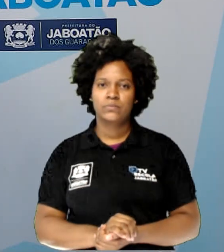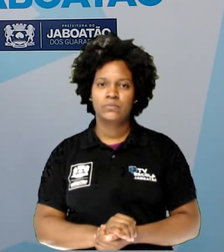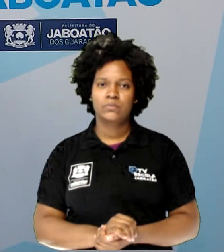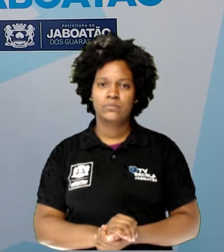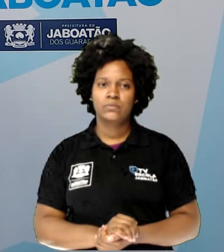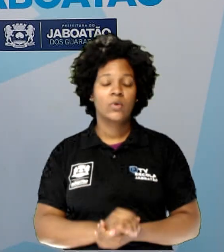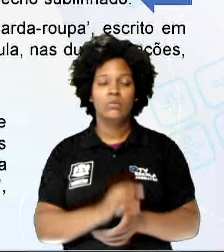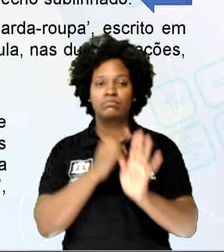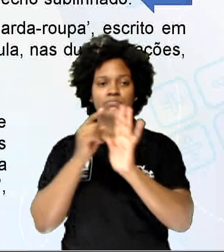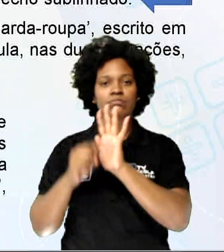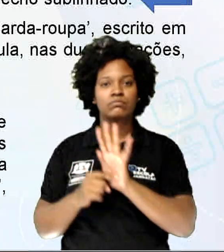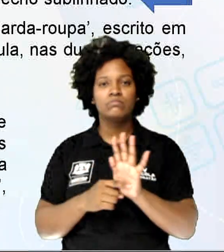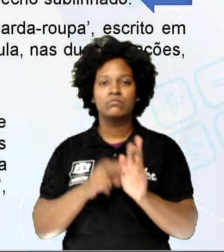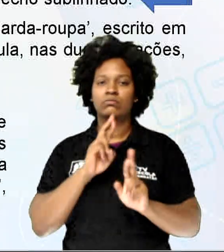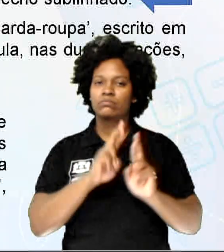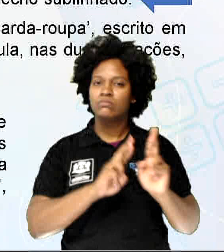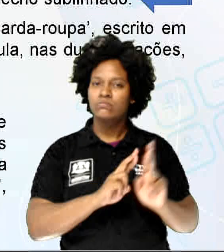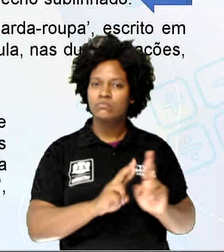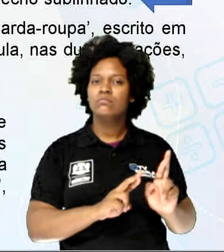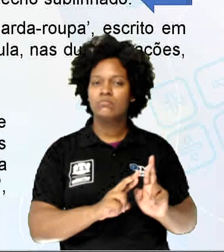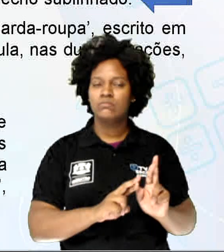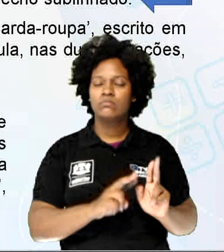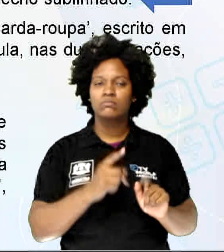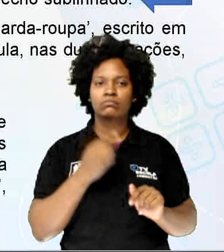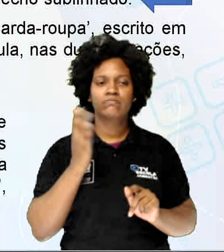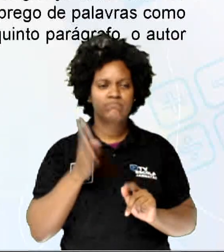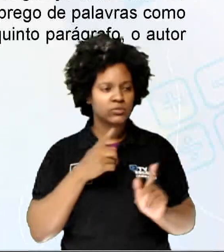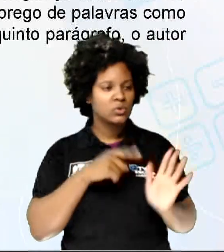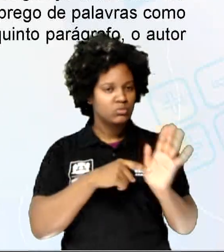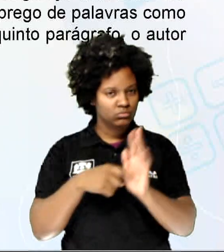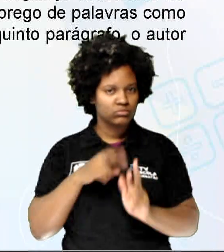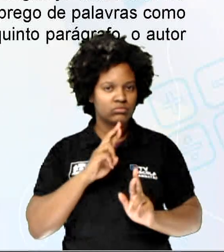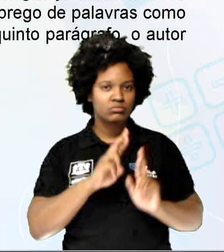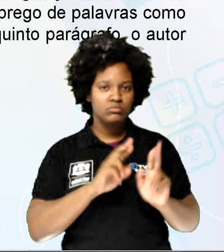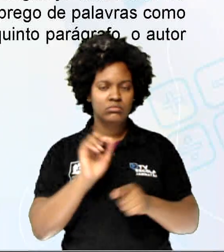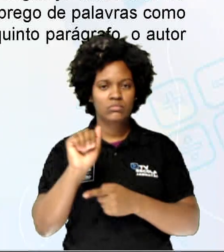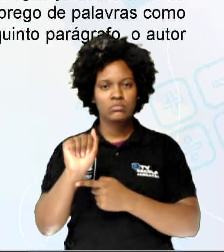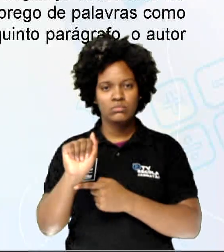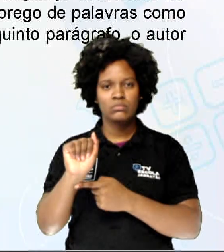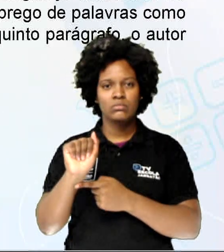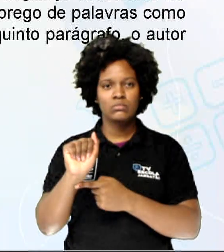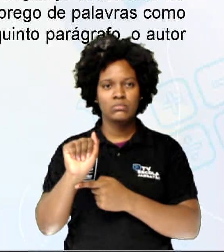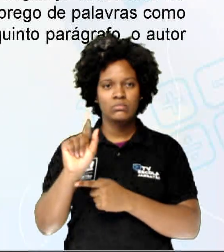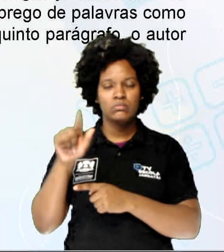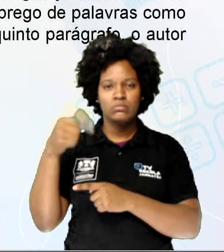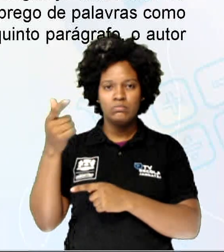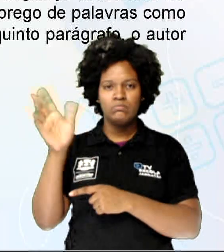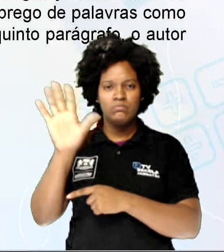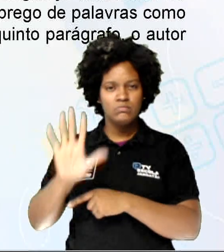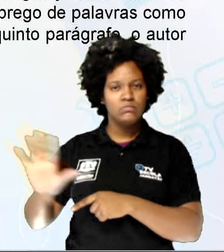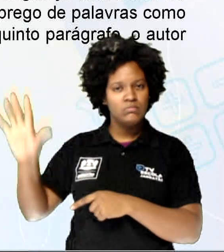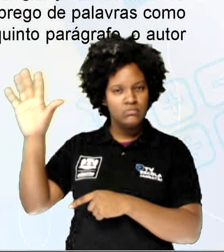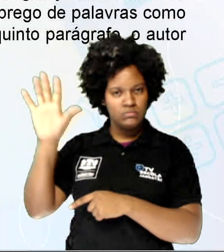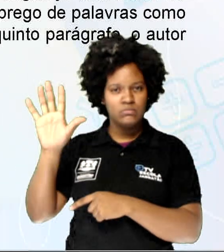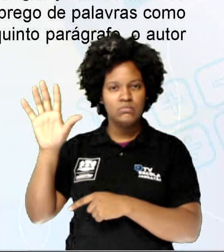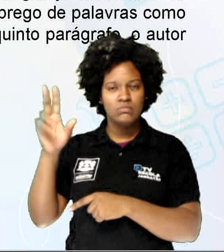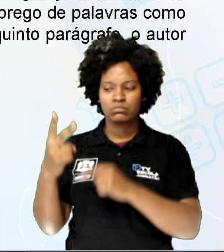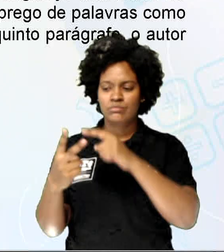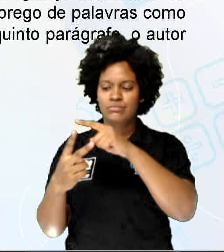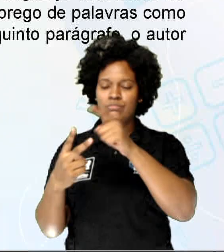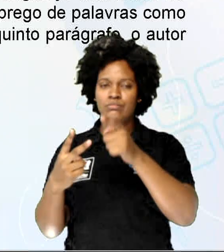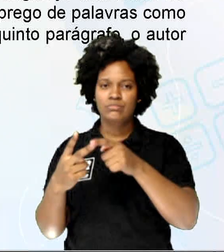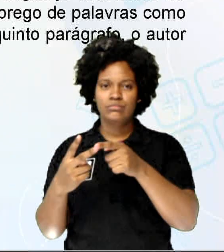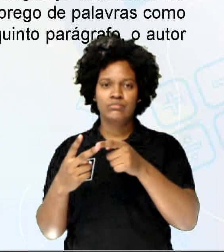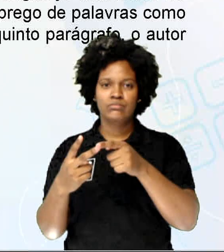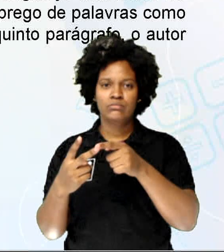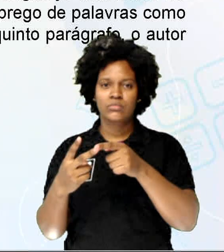Já apareceu nossa resposta. Já havia revelado, mas enfim, o item A. Na tela seguinte aqui nós teríamos aí os dois últimos itens, né, que